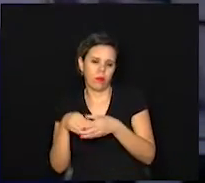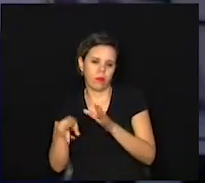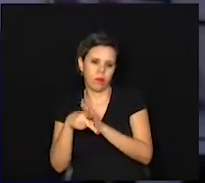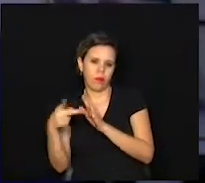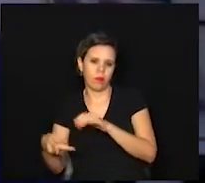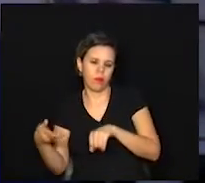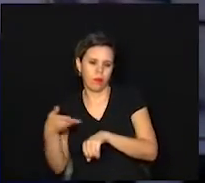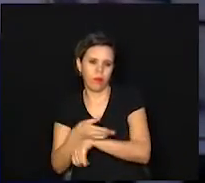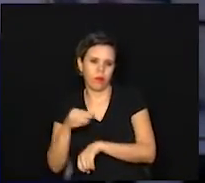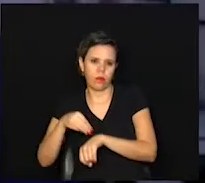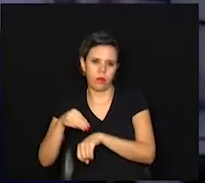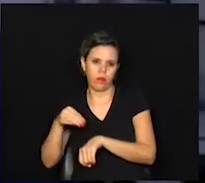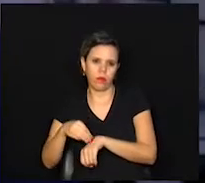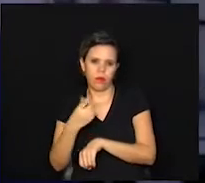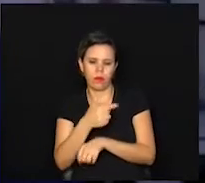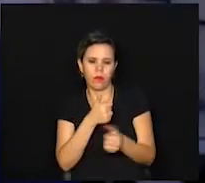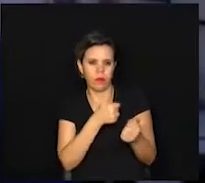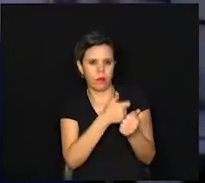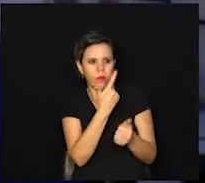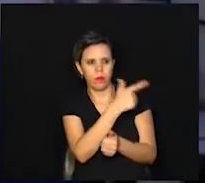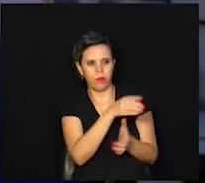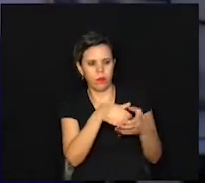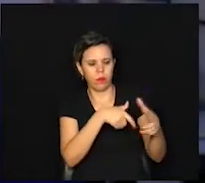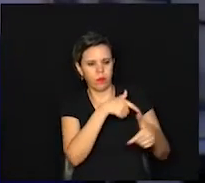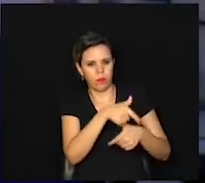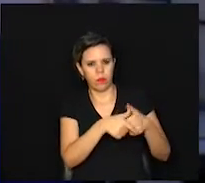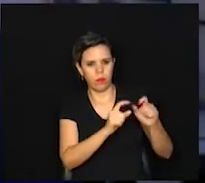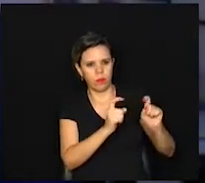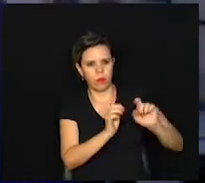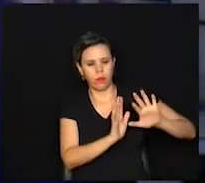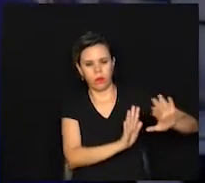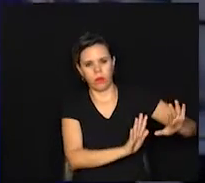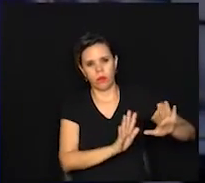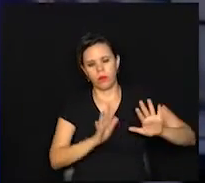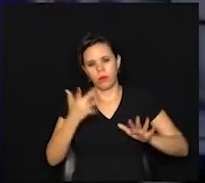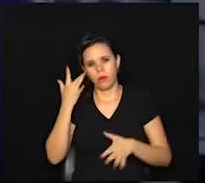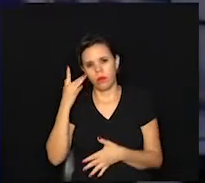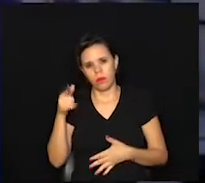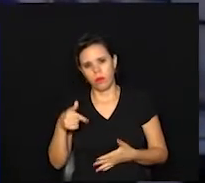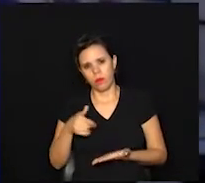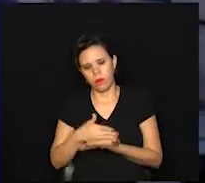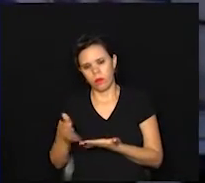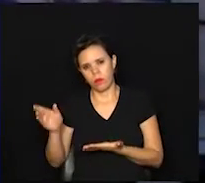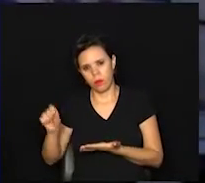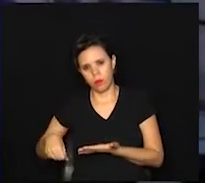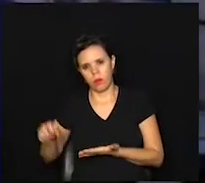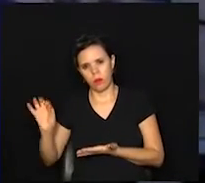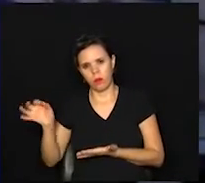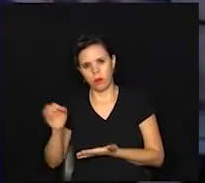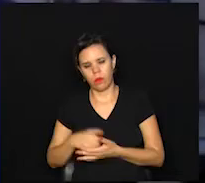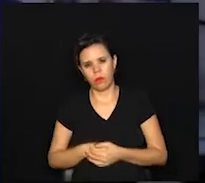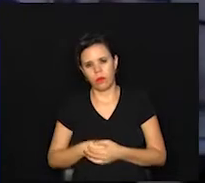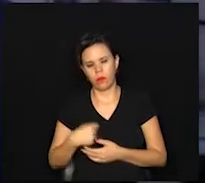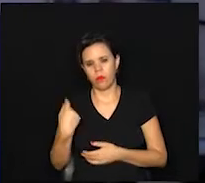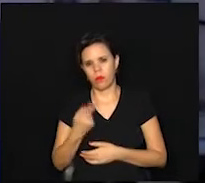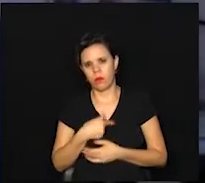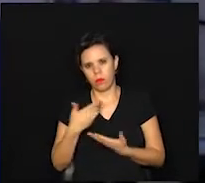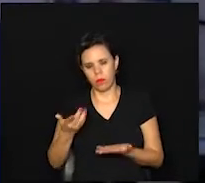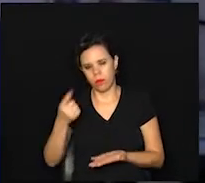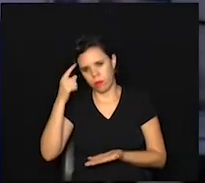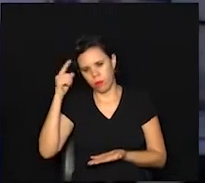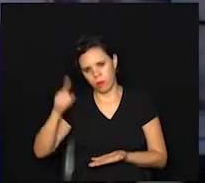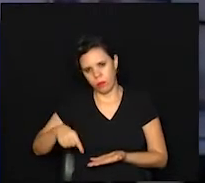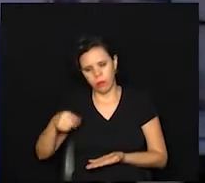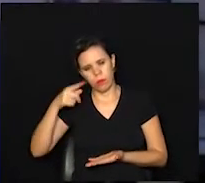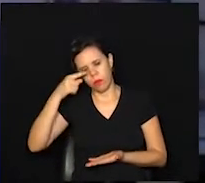os vereadores acabam acompanhando outras comissões, né? E eu acho que se começa assim mesmo, né? Quanto a ideia que a